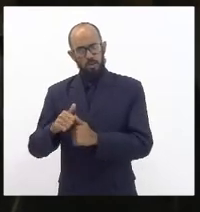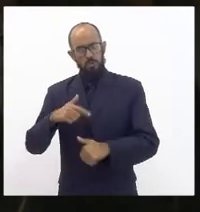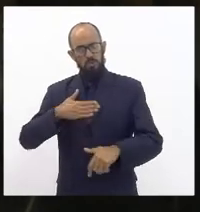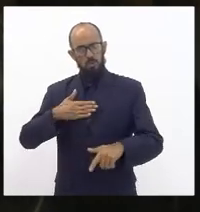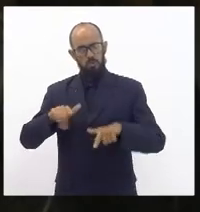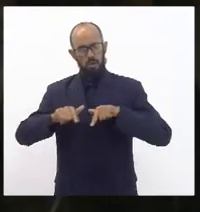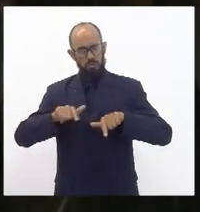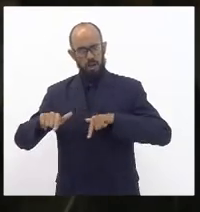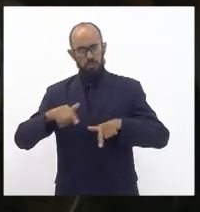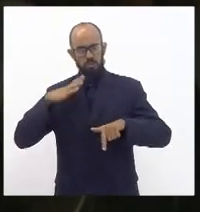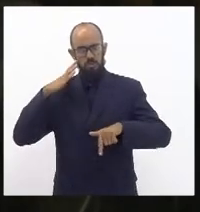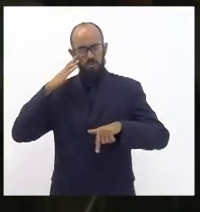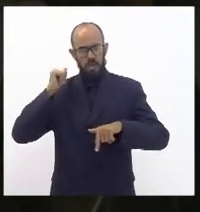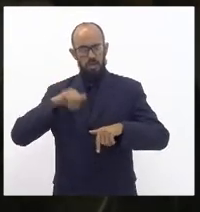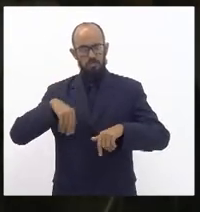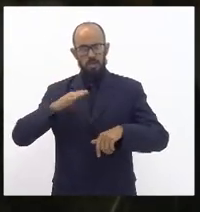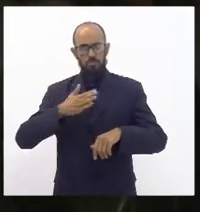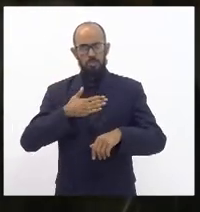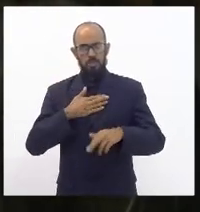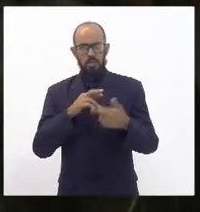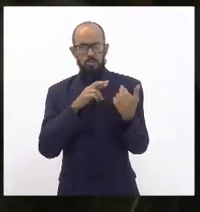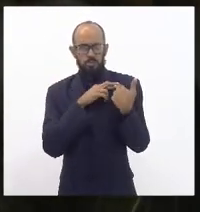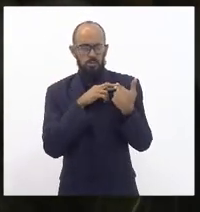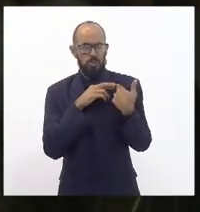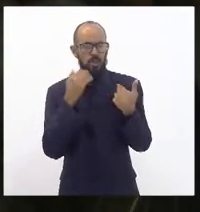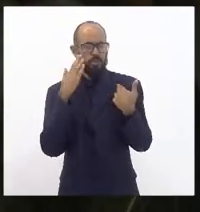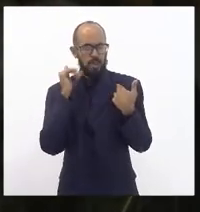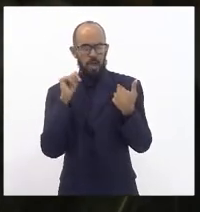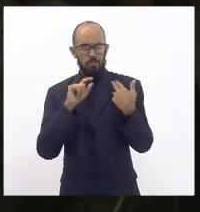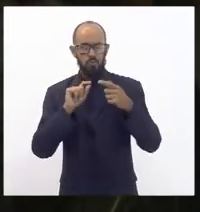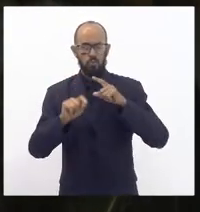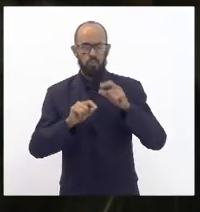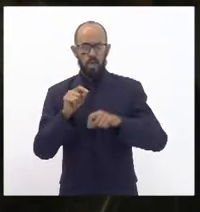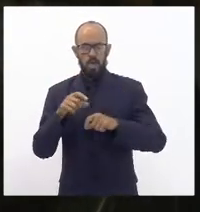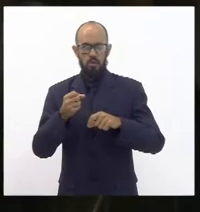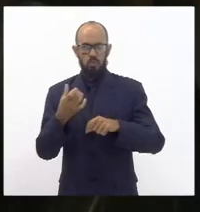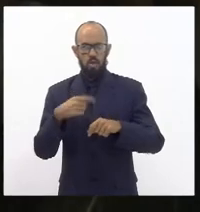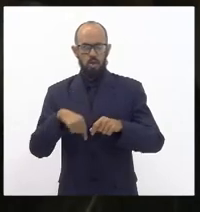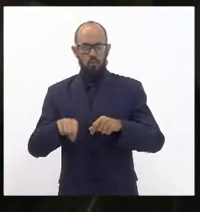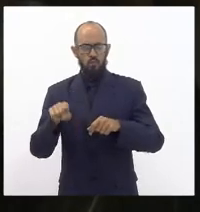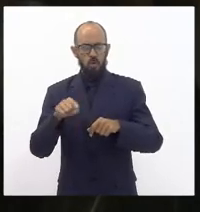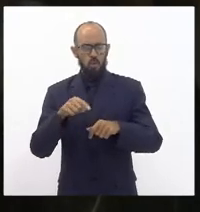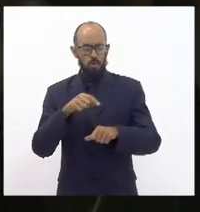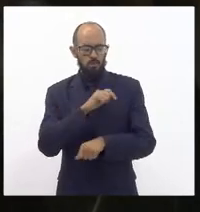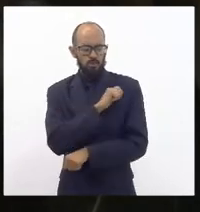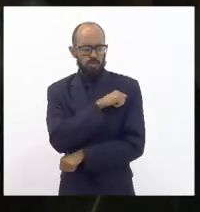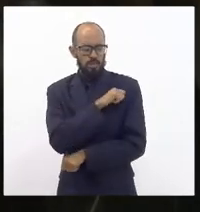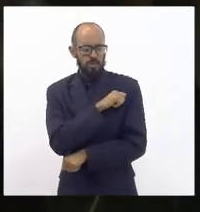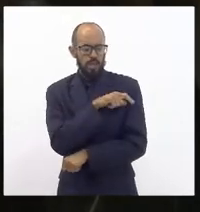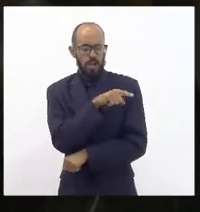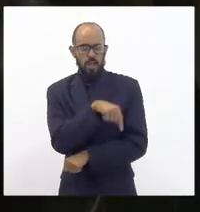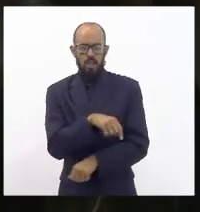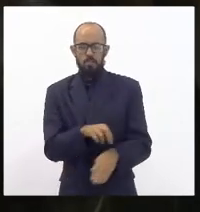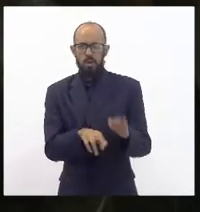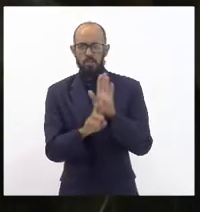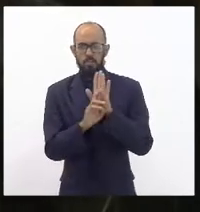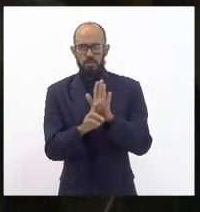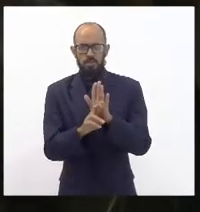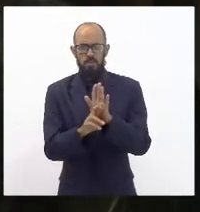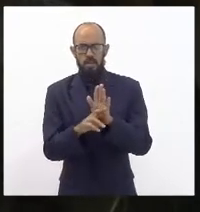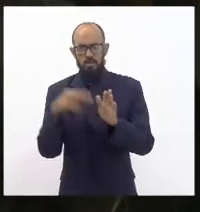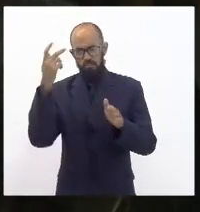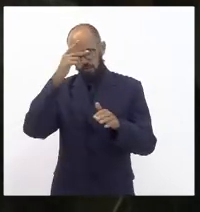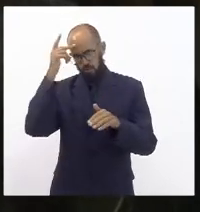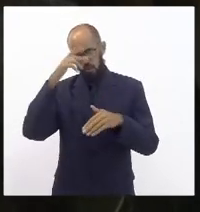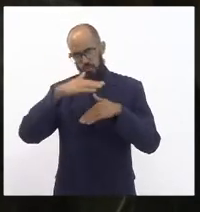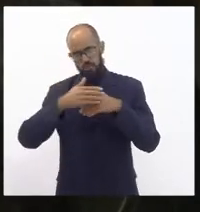comprometimento da minha responsabilidade sabe que eu quando estou ali cobrando e fiscalizando é para representar aqueles